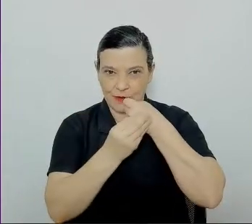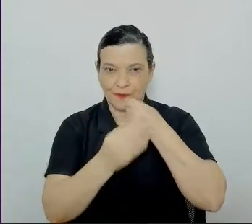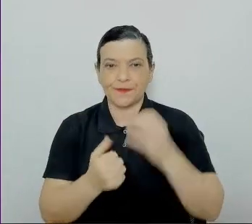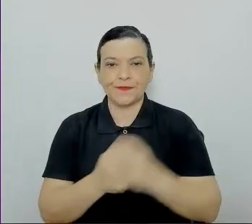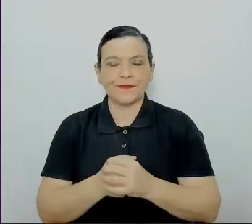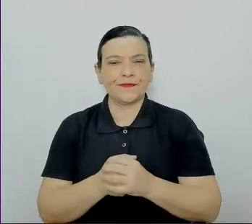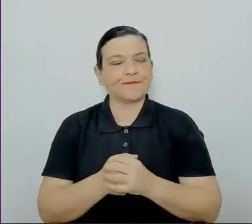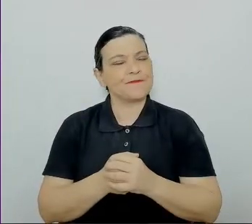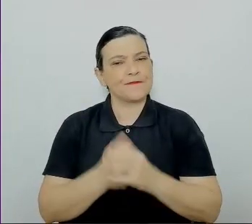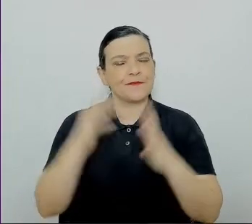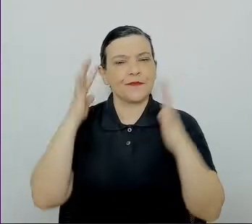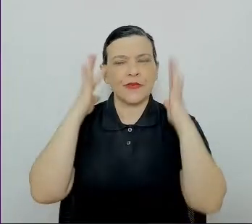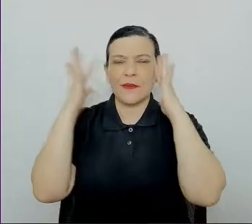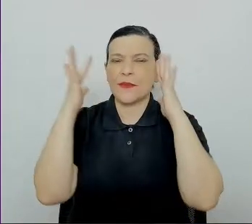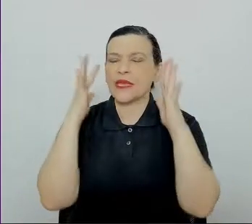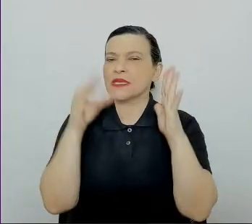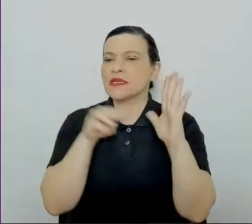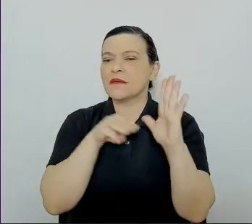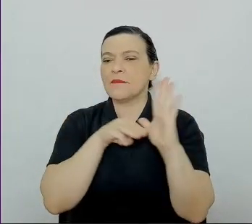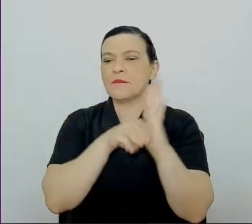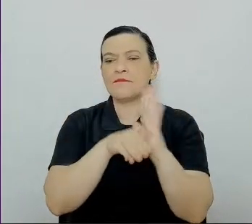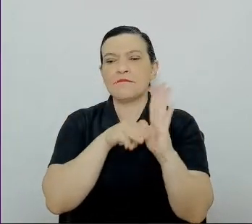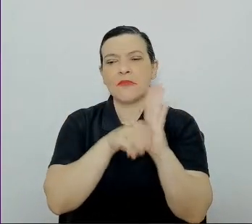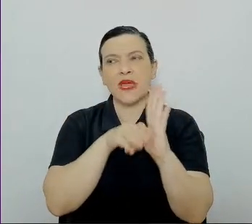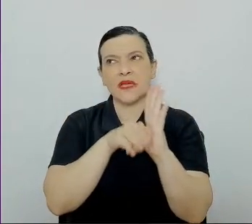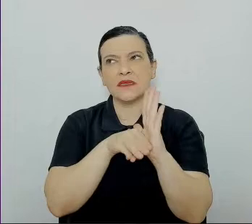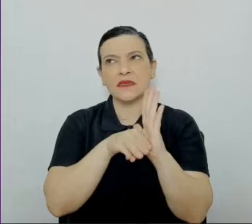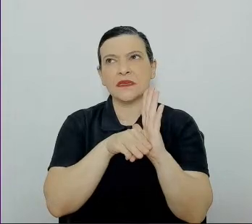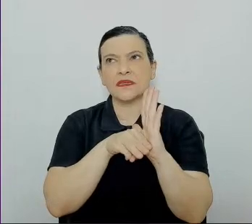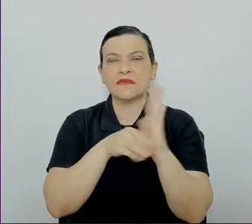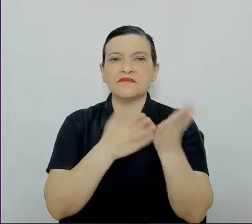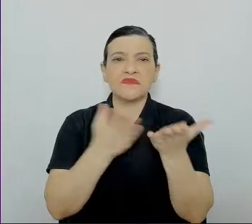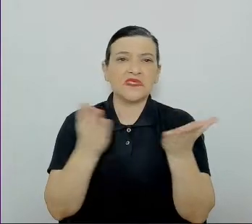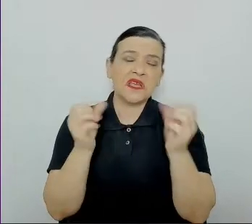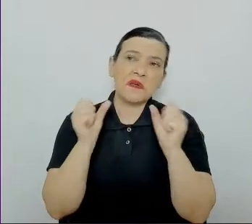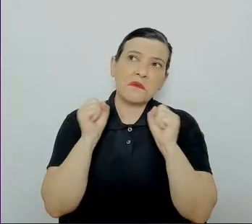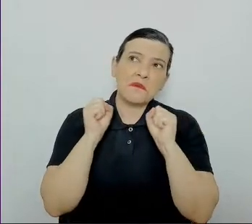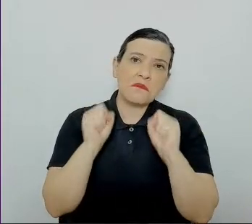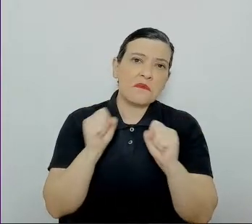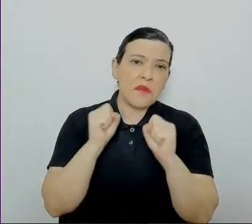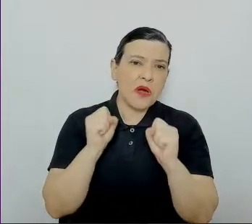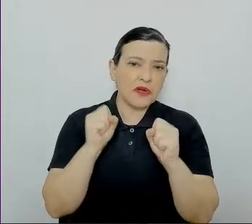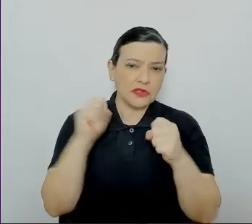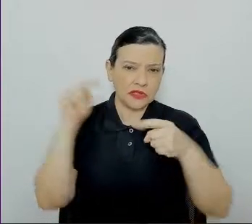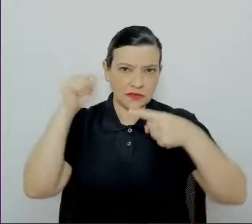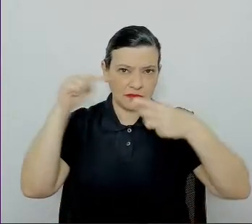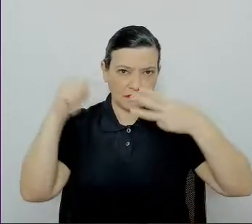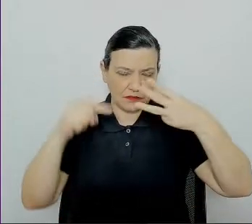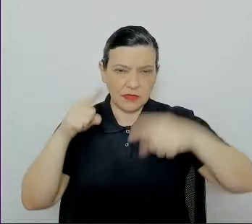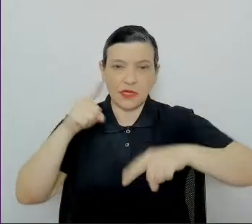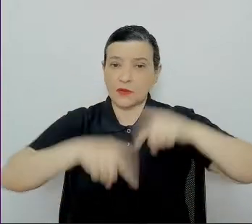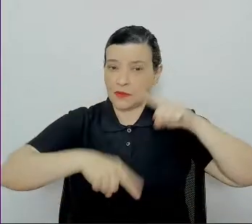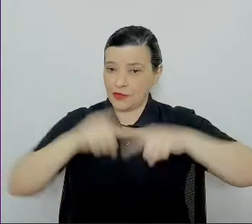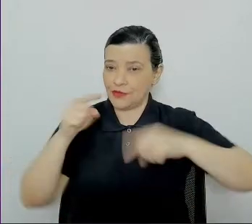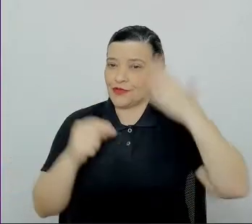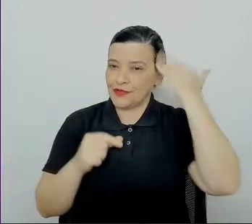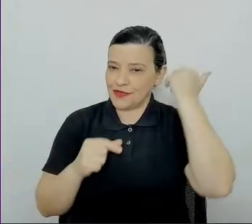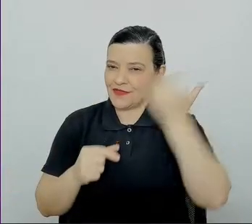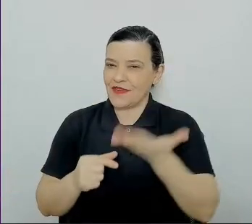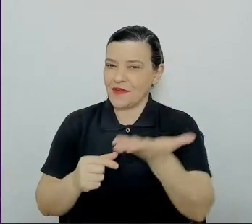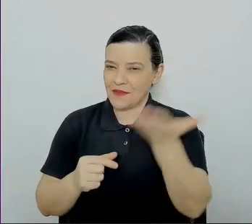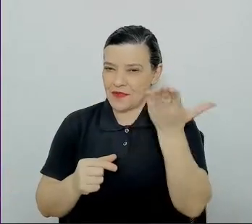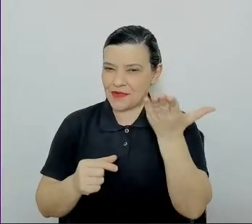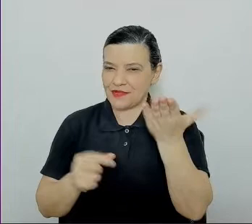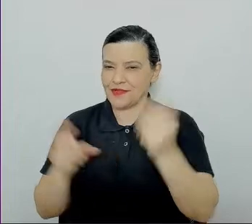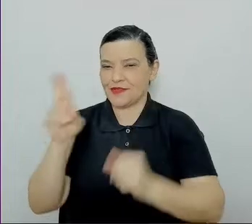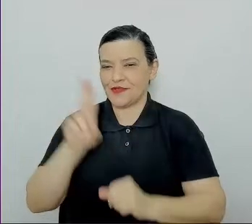Pense no seguinte, quais métricas aqui você pode analisar nesses 3 produtos, todos eles bem famosos aqui, todo mundo deve usar ou ter